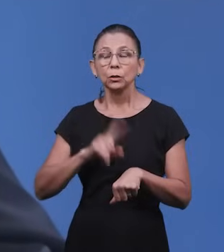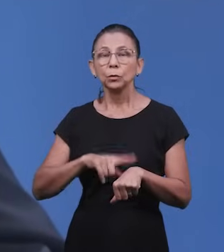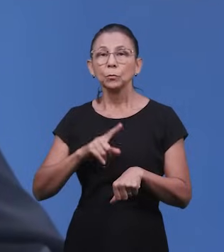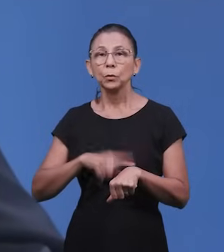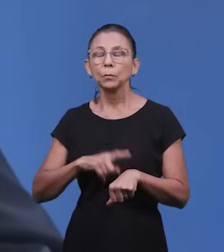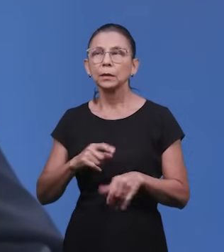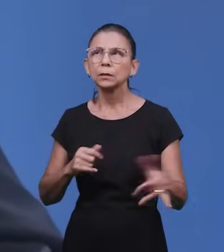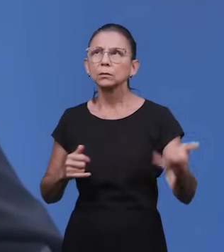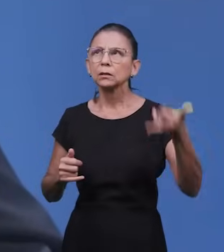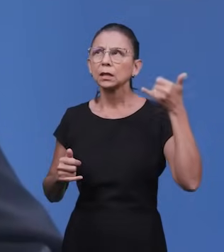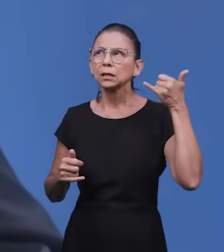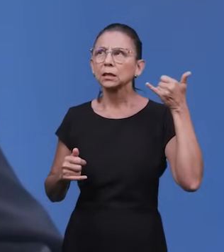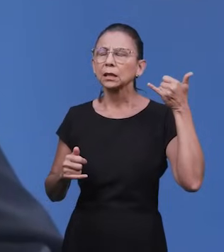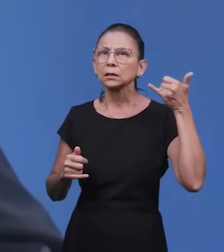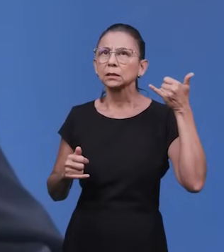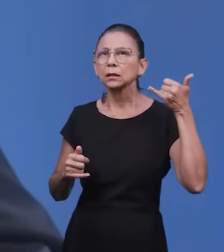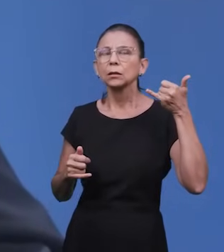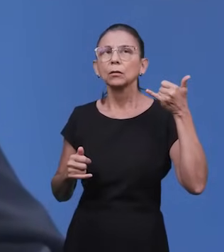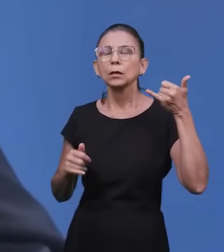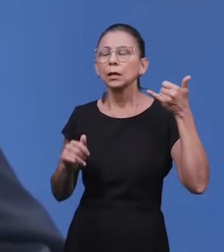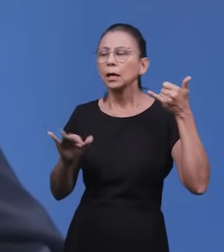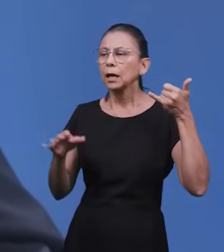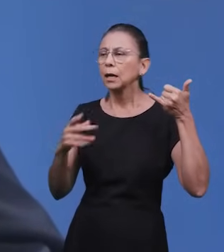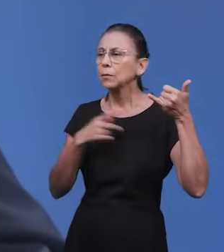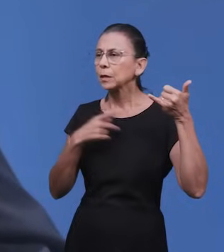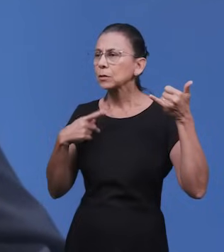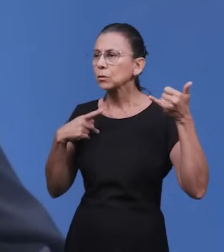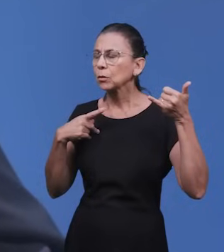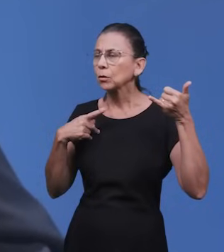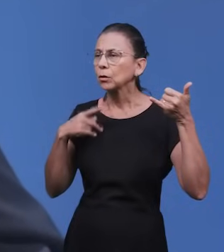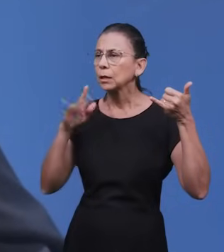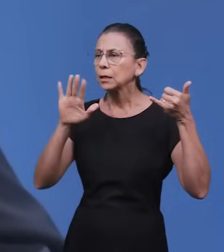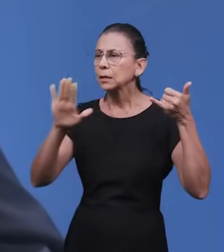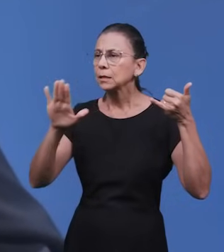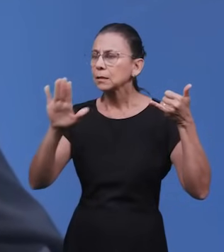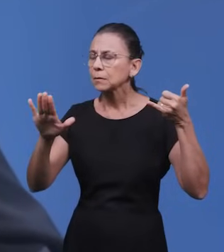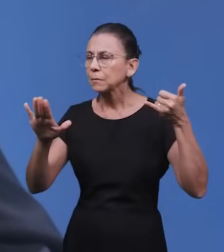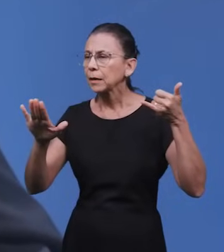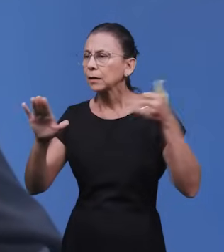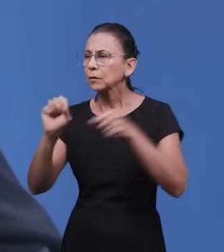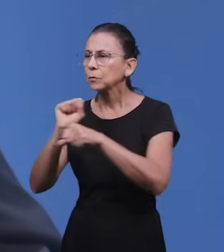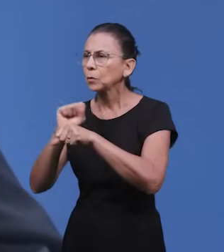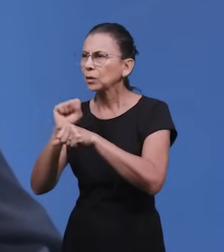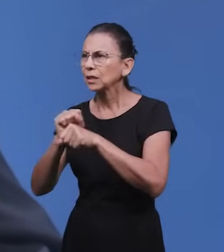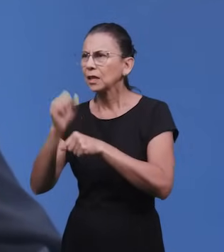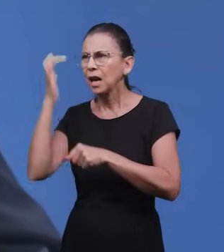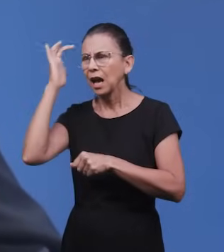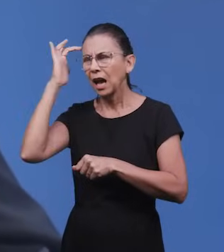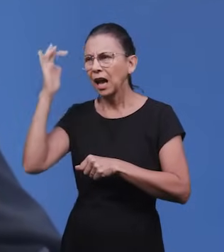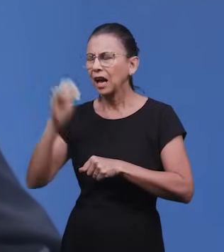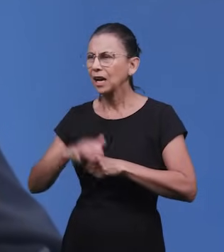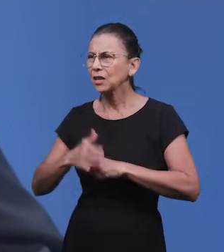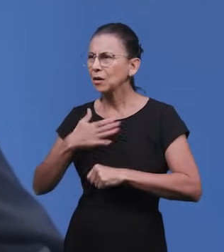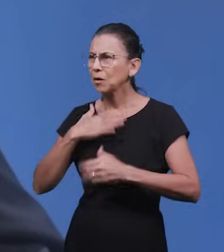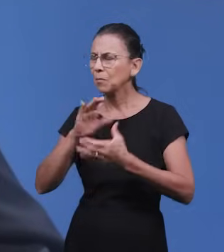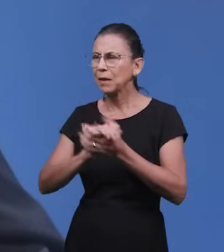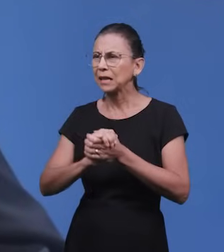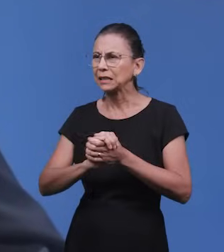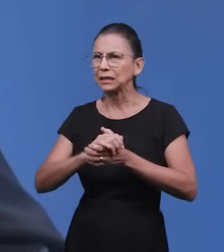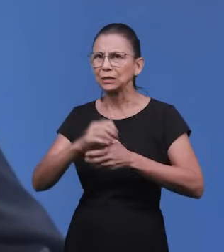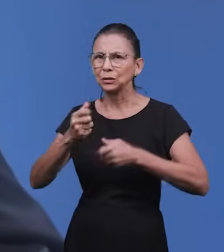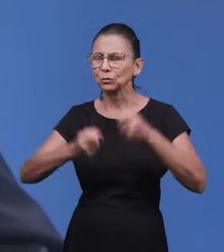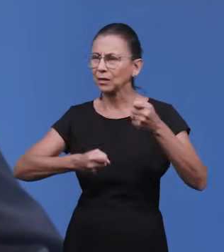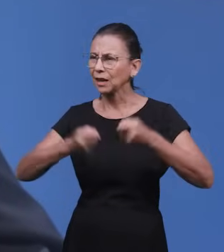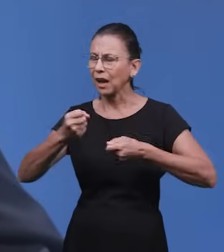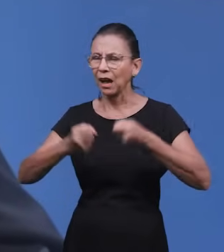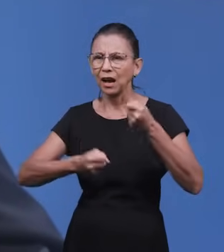um barulho. Ela falou assim, pastor, espera um pouquinho, que eu acho que é o carro do meu esposo. Eu não sei o que